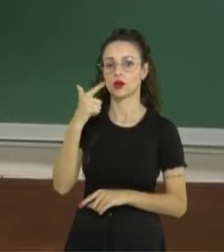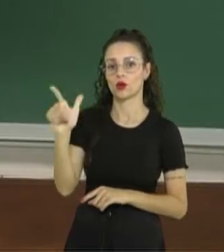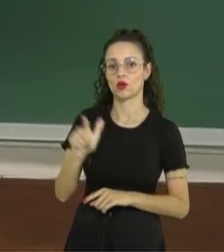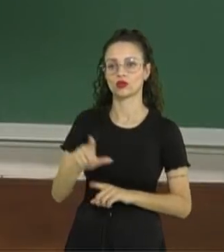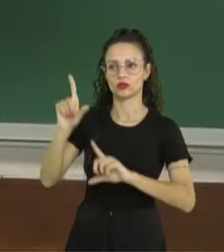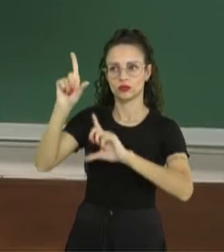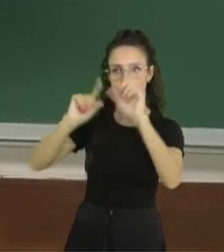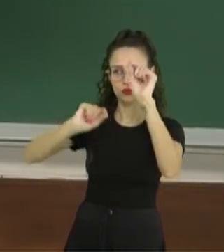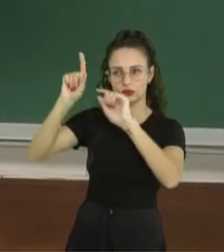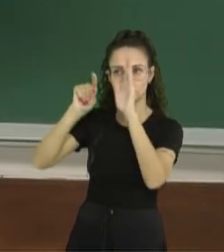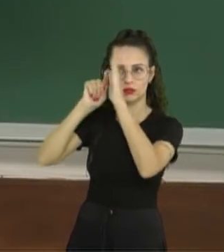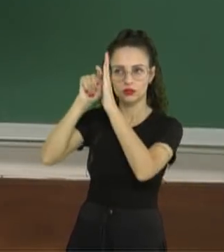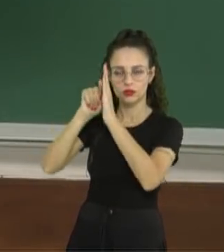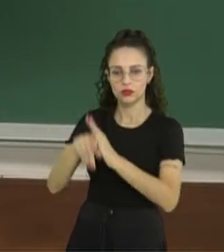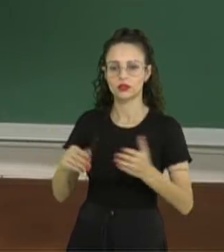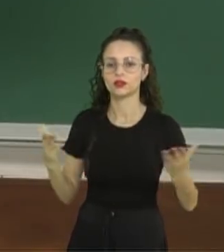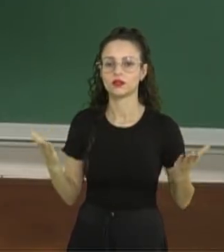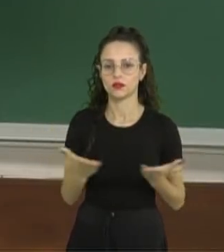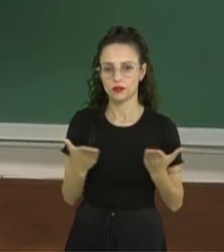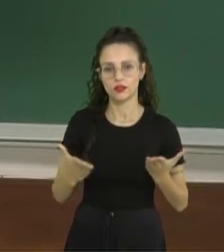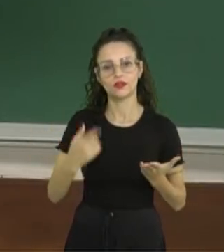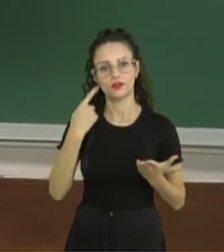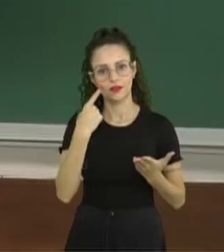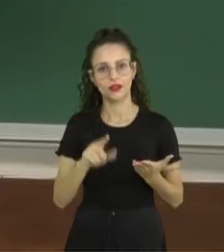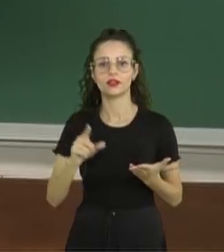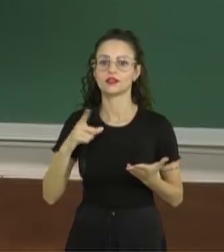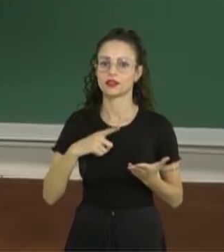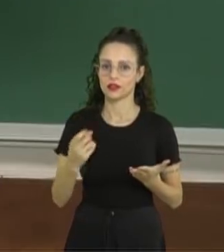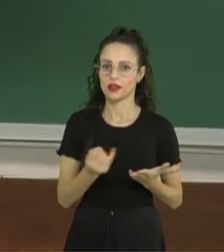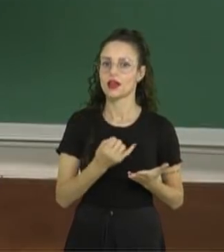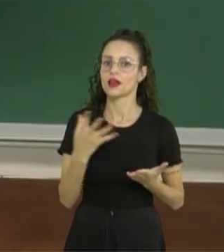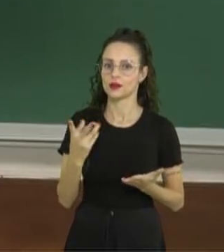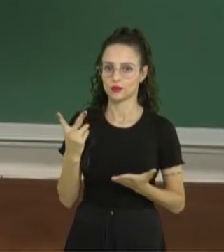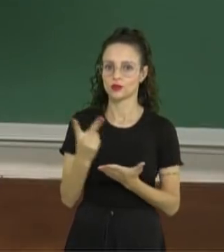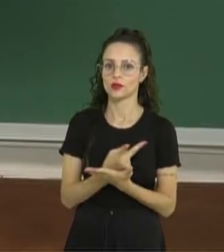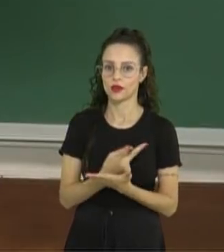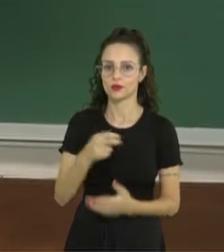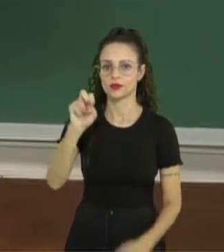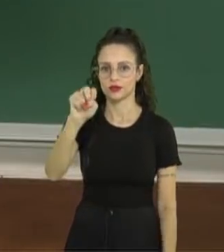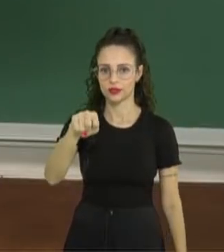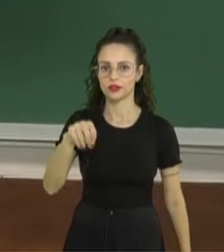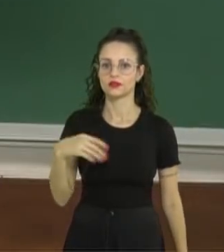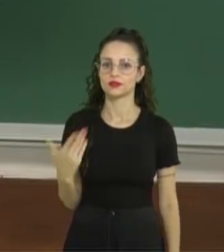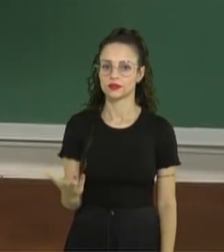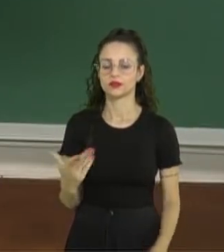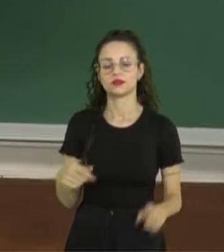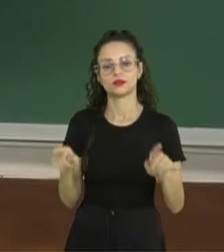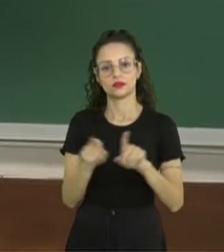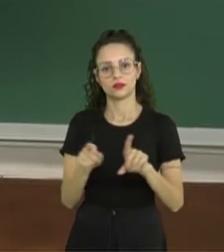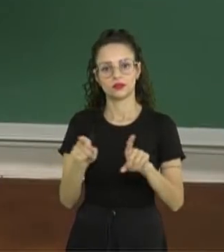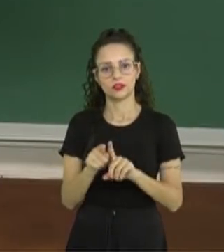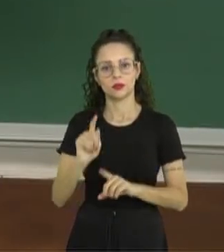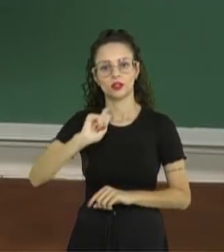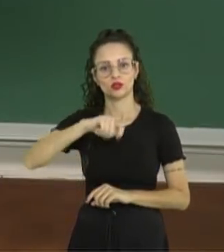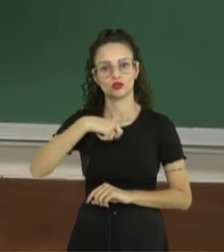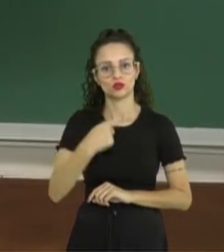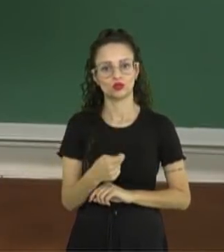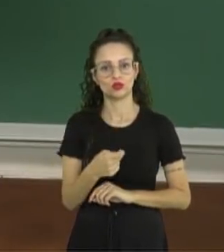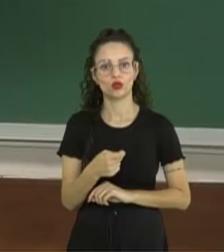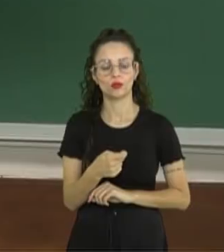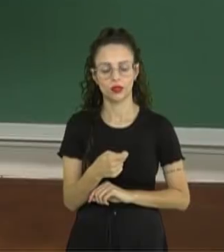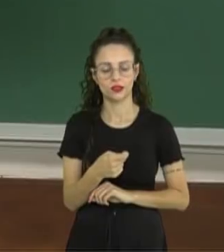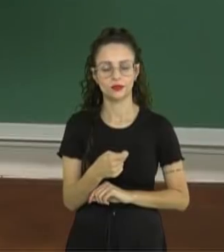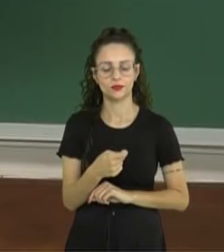atuais, pesquisadores, cientistas atuais, consideram que tem alguns erros, sim. Inclusive, relativamente,